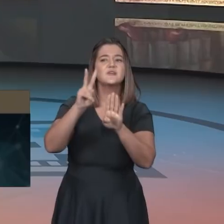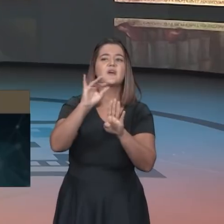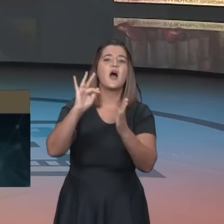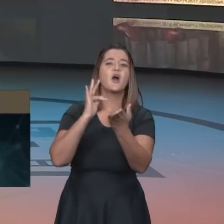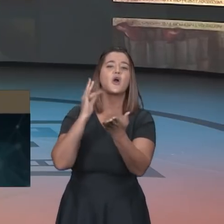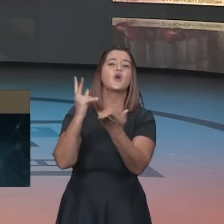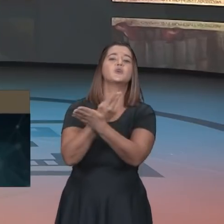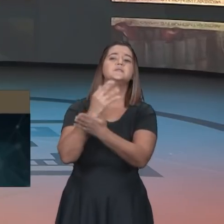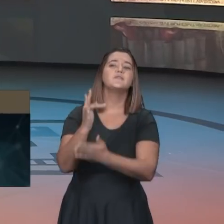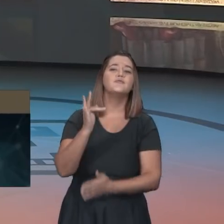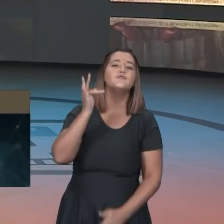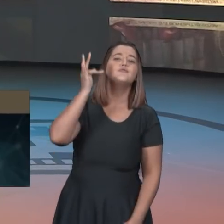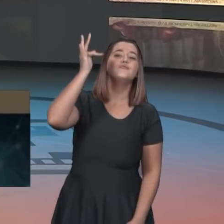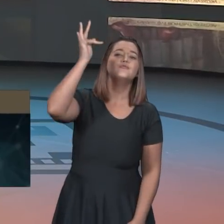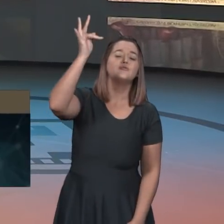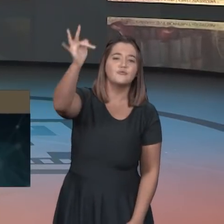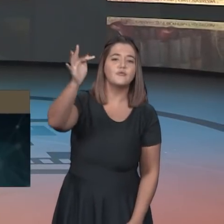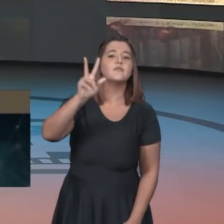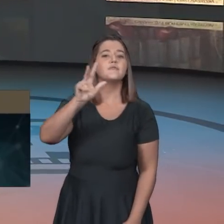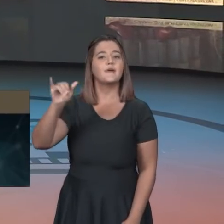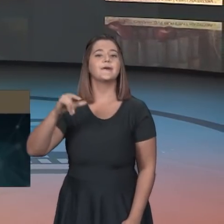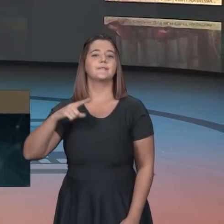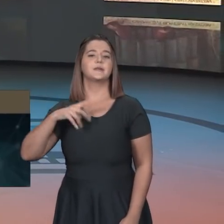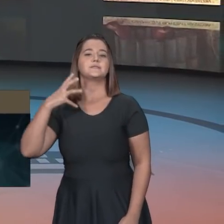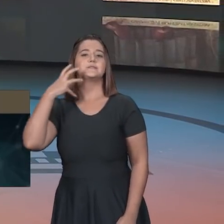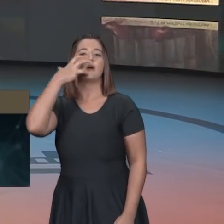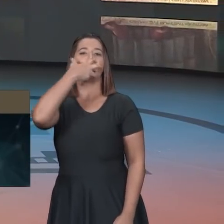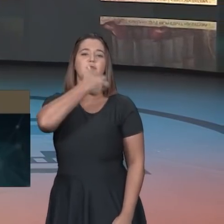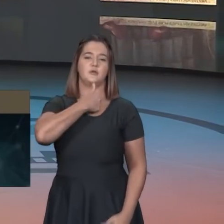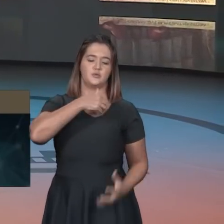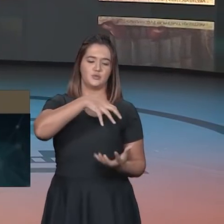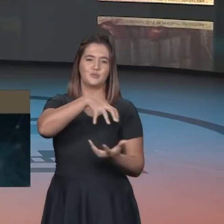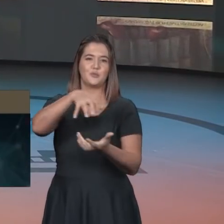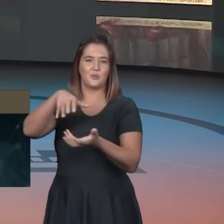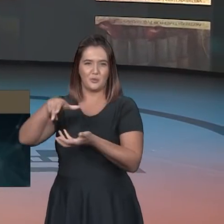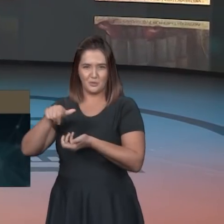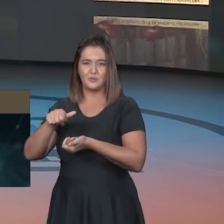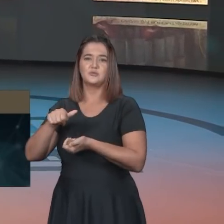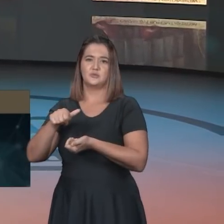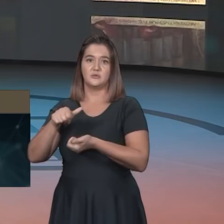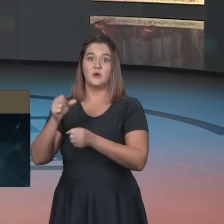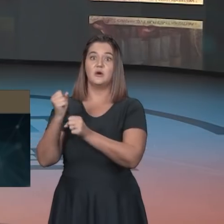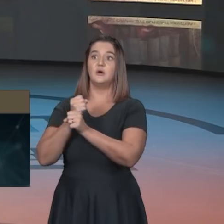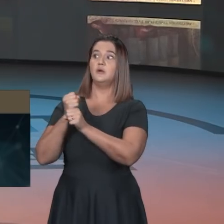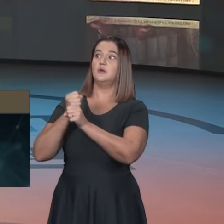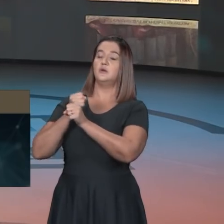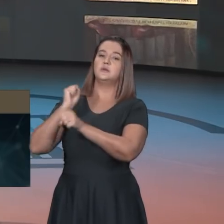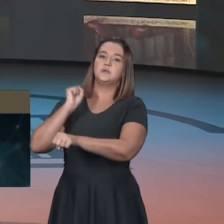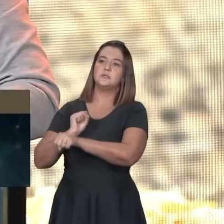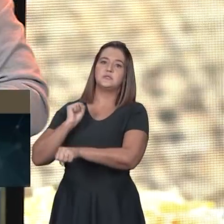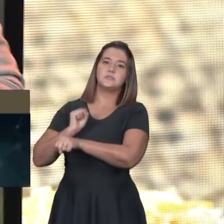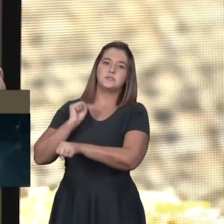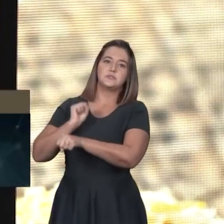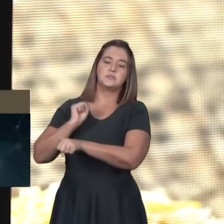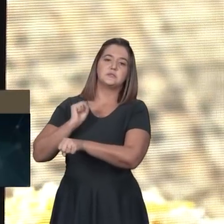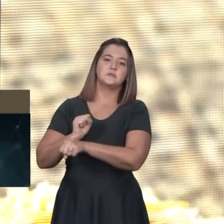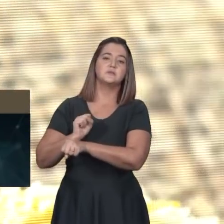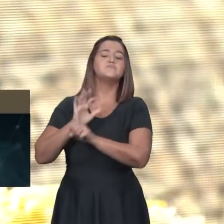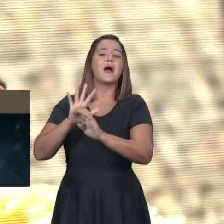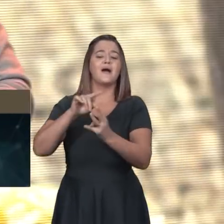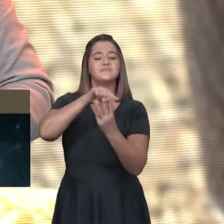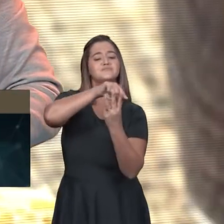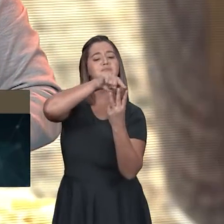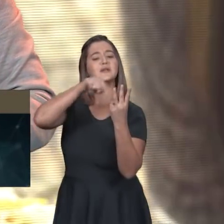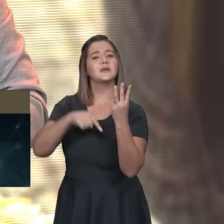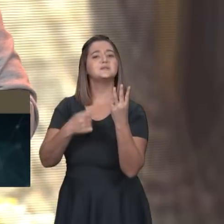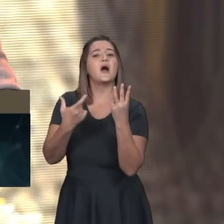de um Salvador ao mundo, conforme esperado há muitos e muitos séculos. De onde essas pessoas